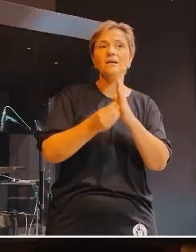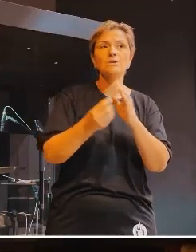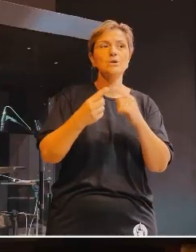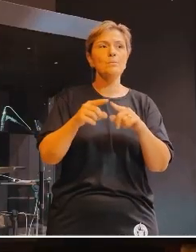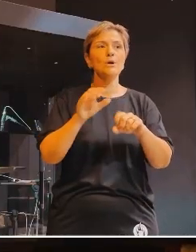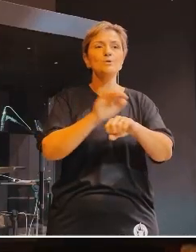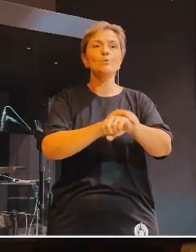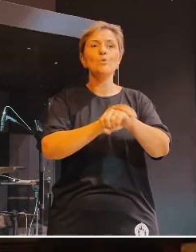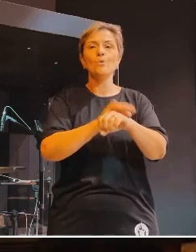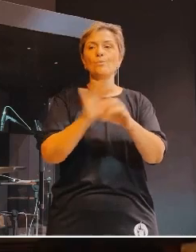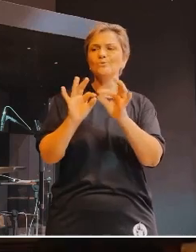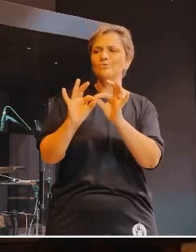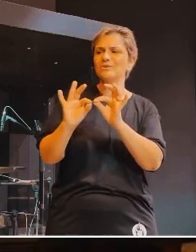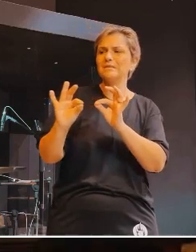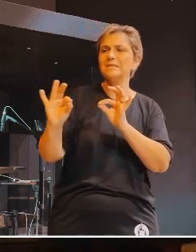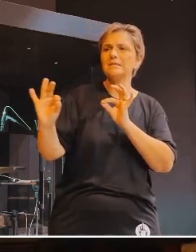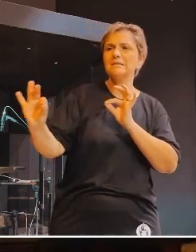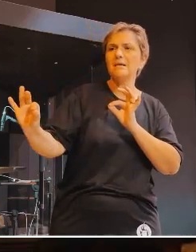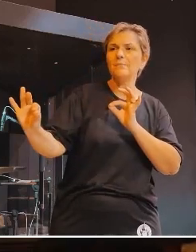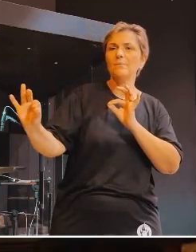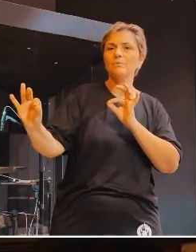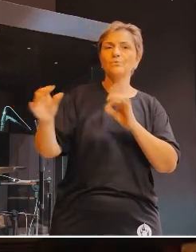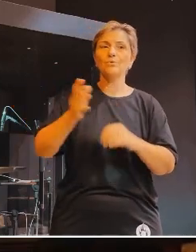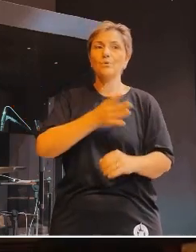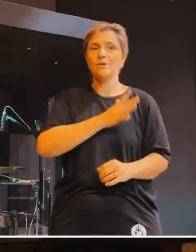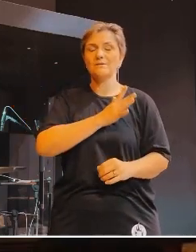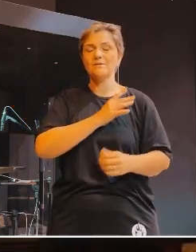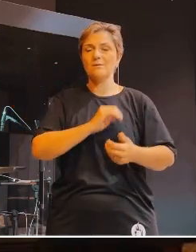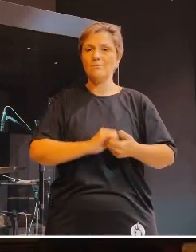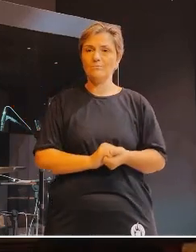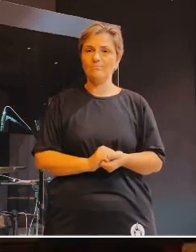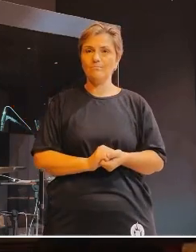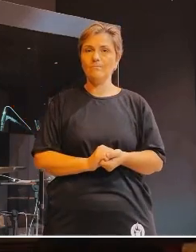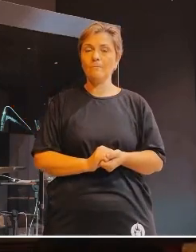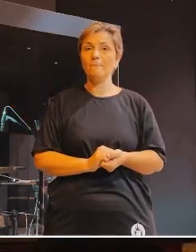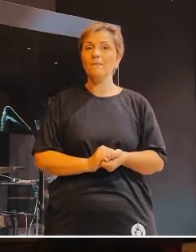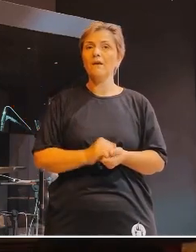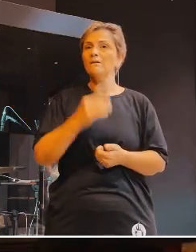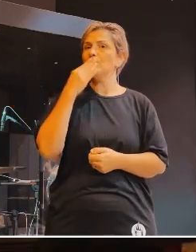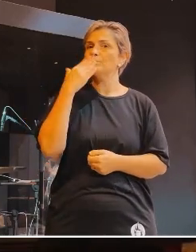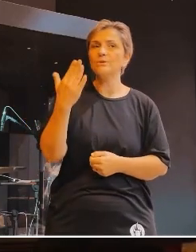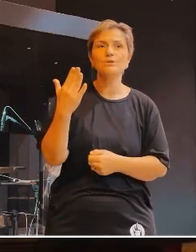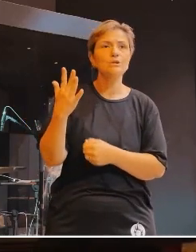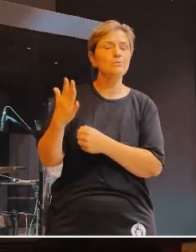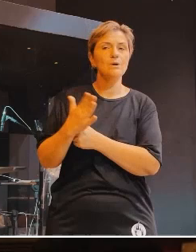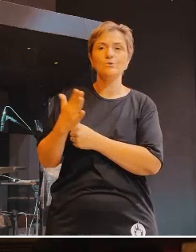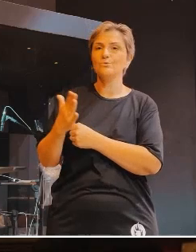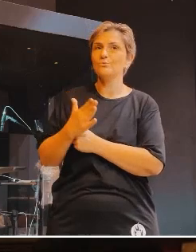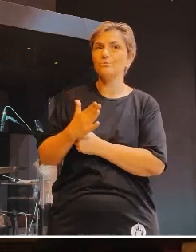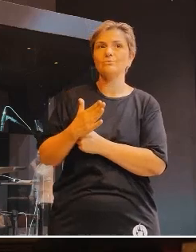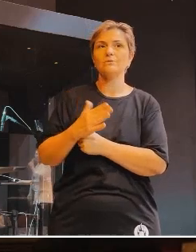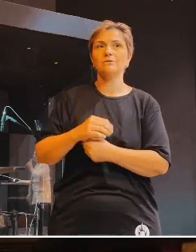de um distanciamento do coração. Não pediram ajuda,